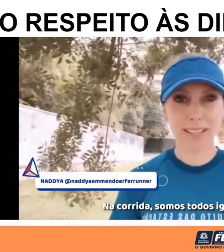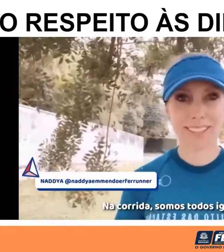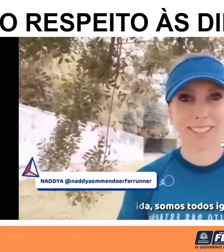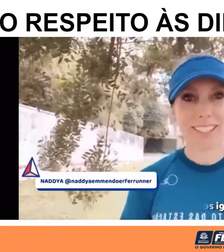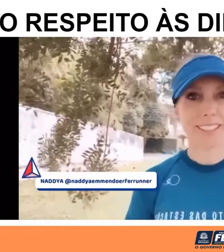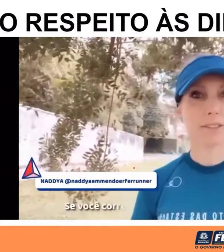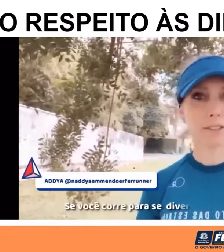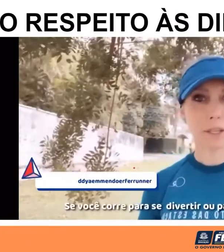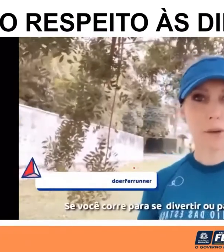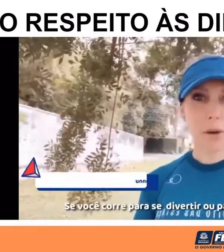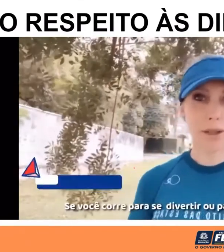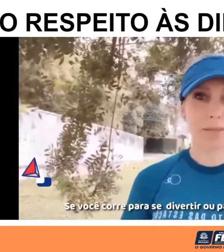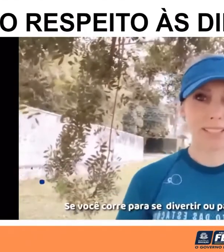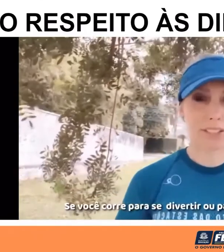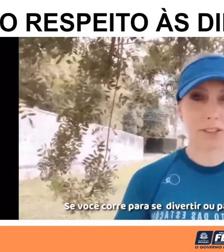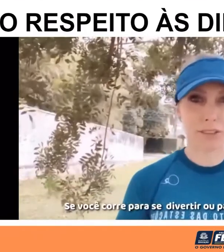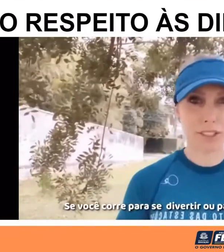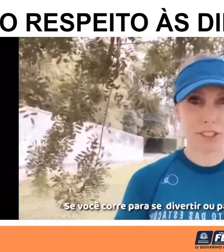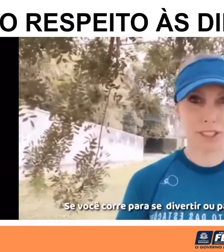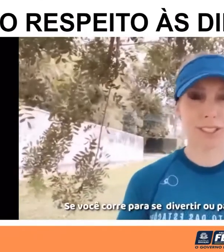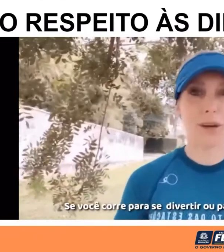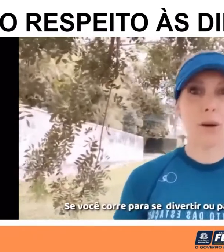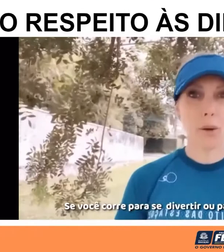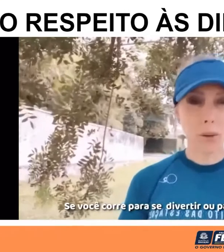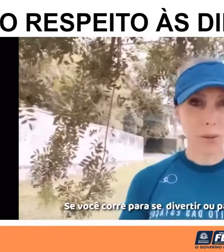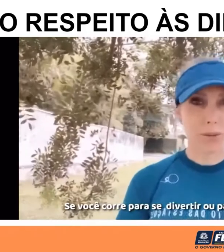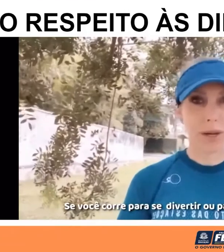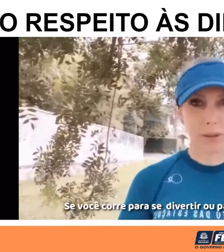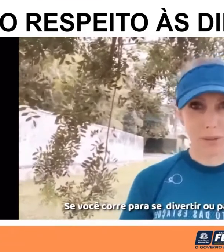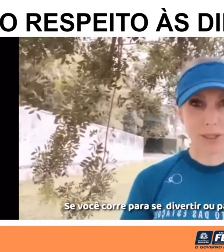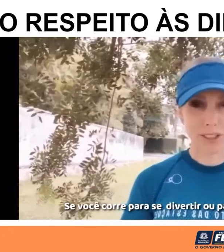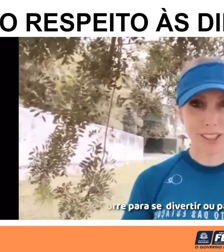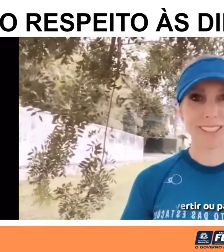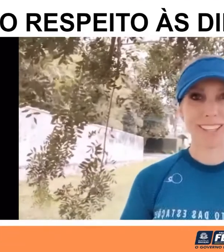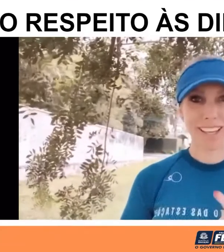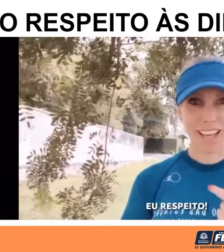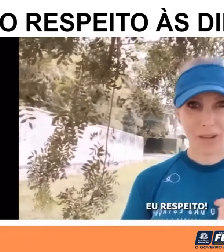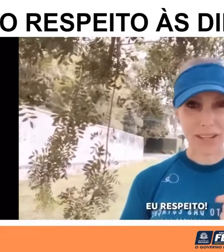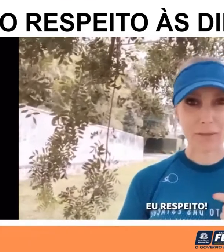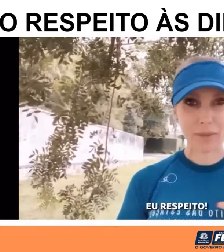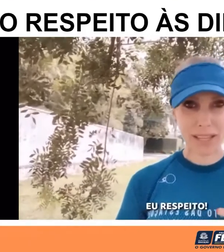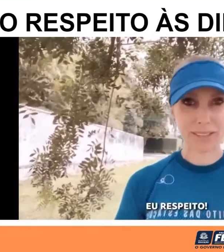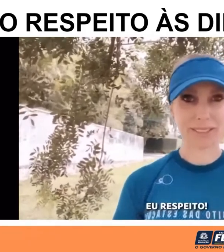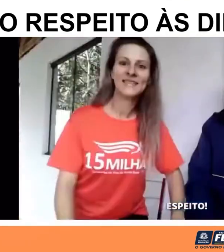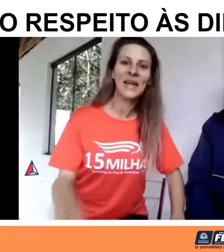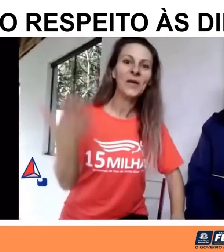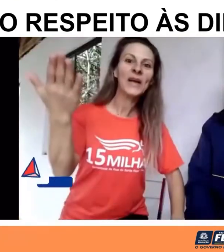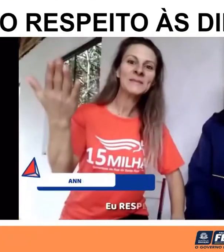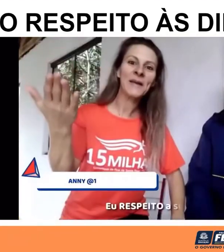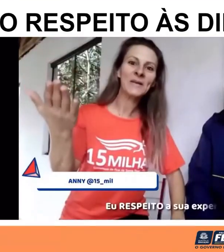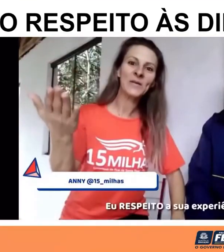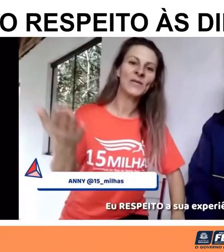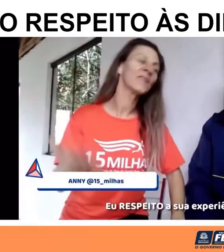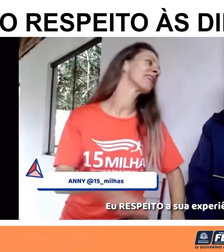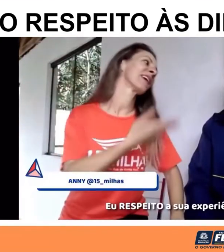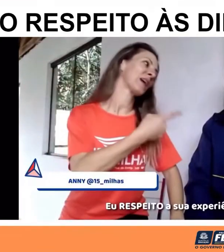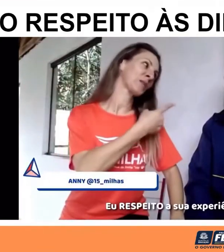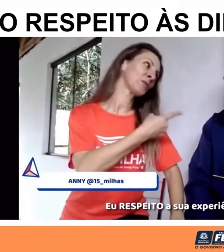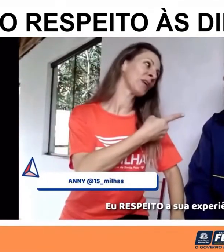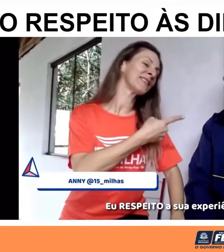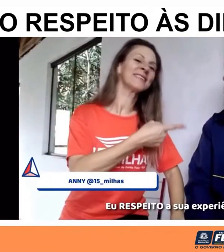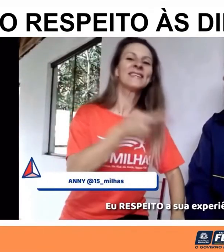somos iguais. Se você corre para se divertir ou para competir, eu respeito. Eu